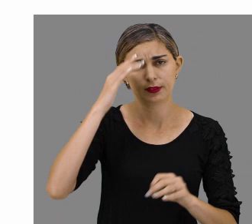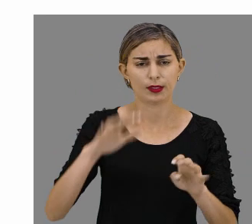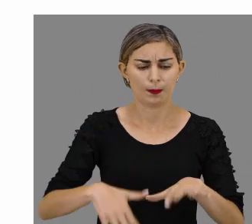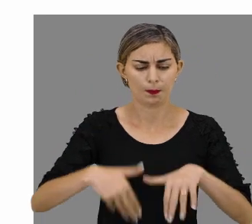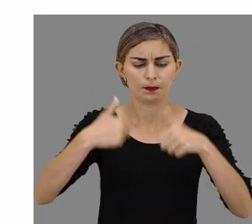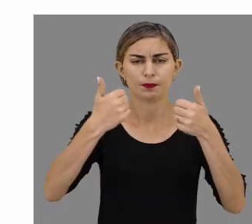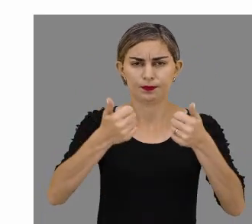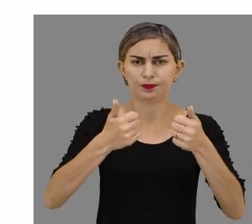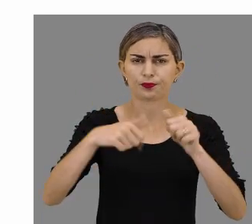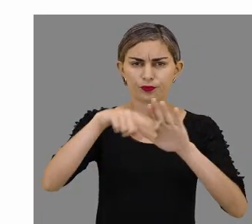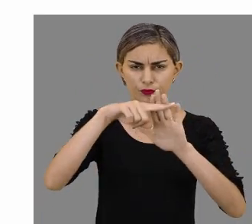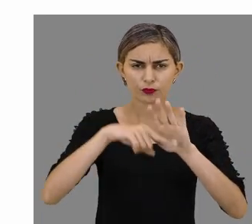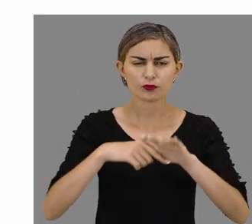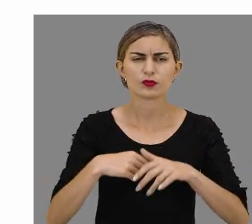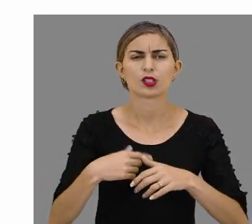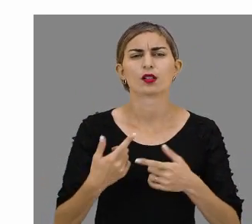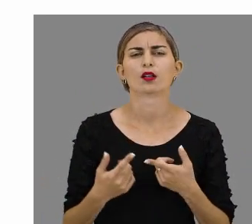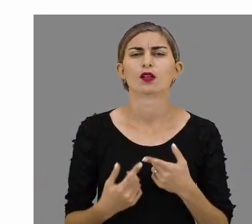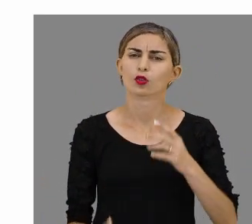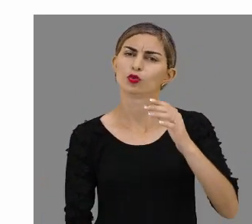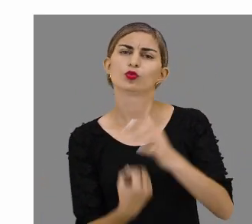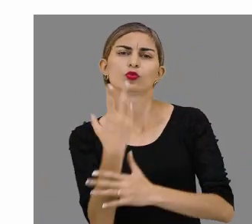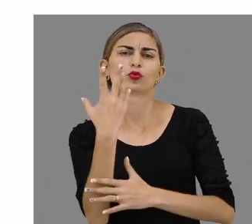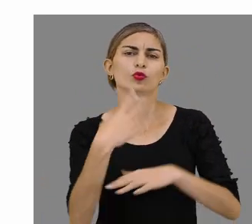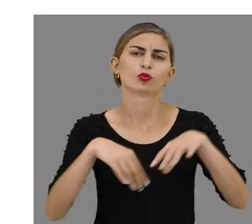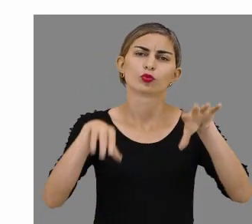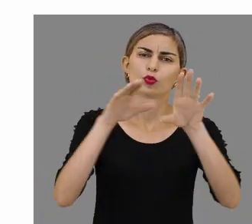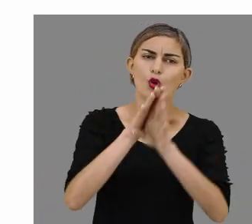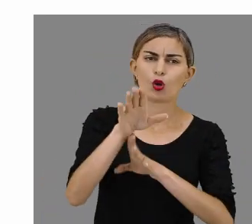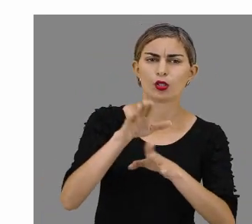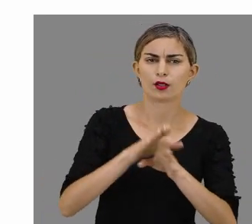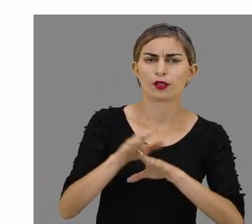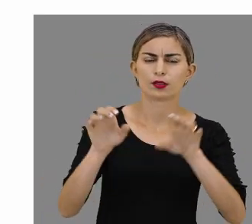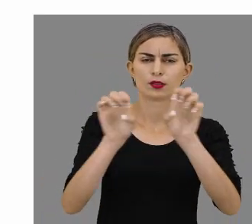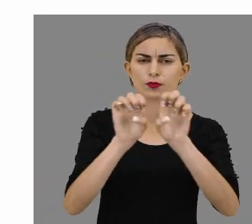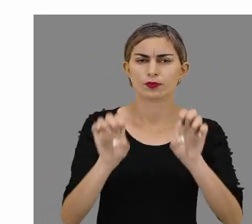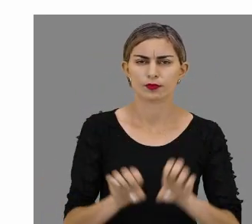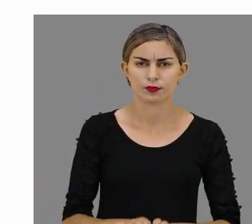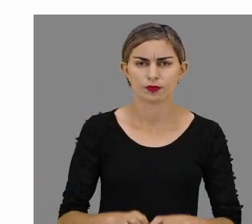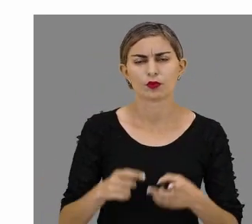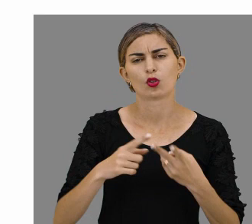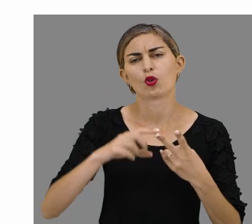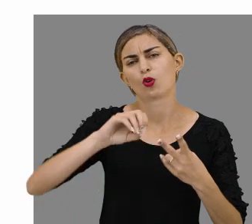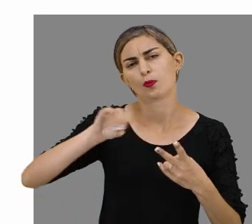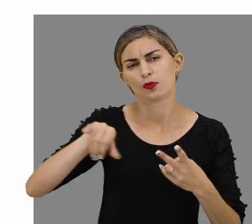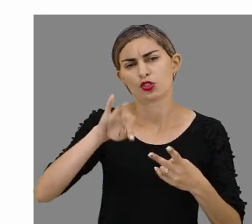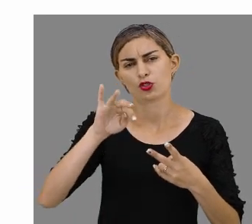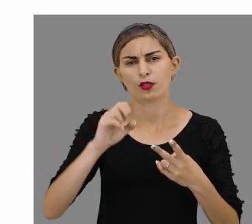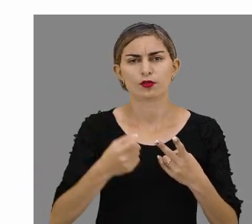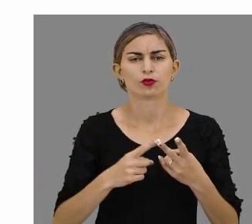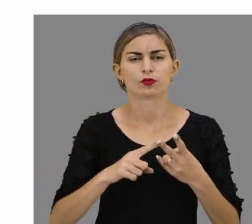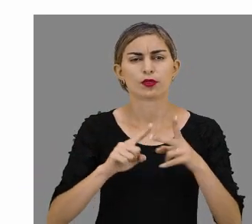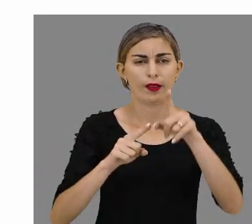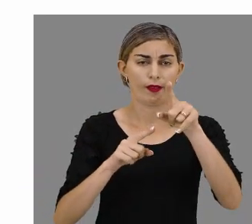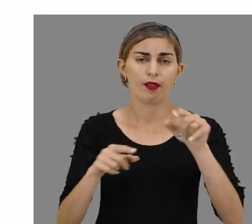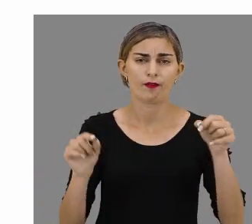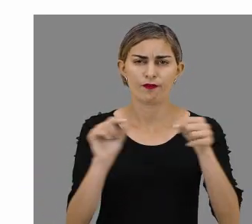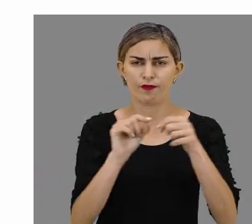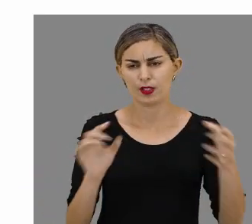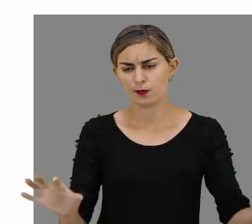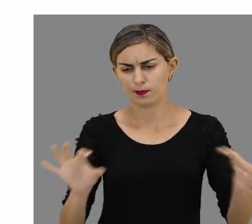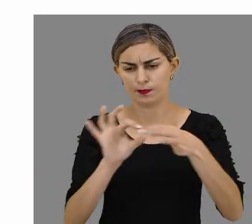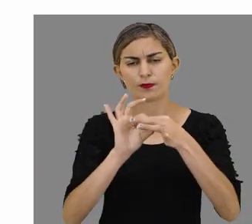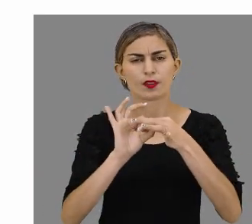entendermos melhor a motivação do surgimento da orientação a objetos. A programação estruturada, ela segue